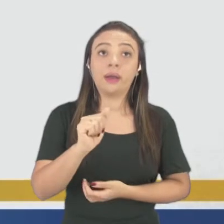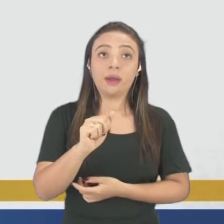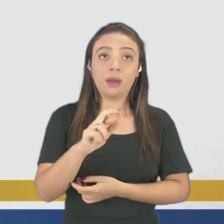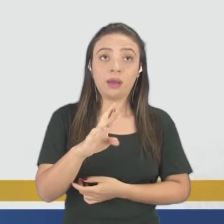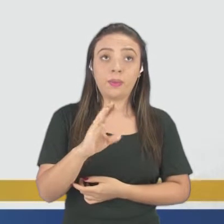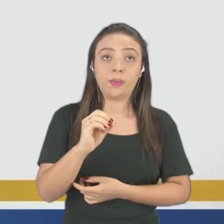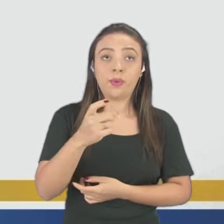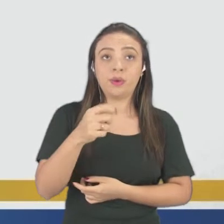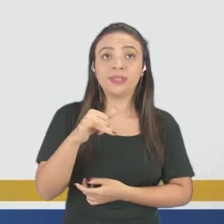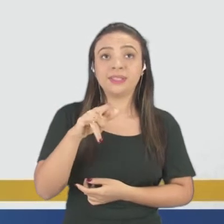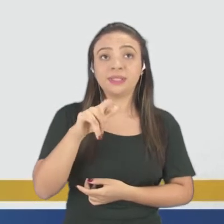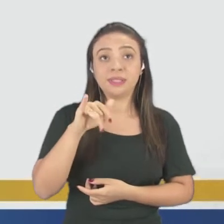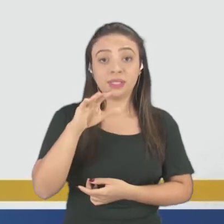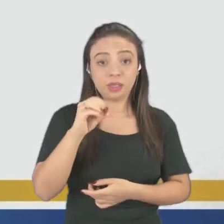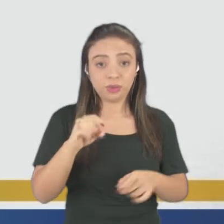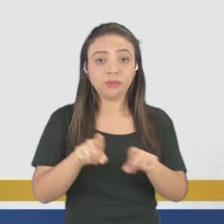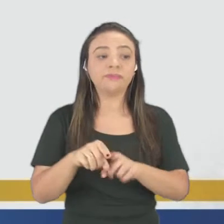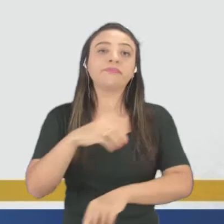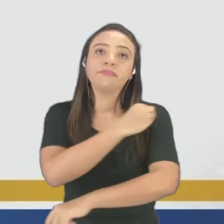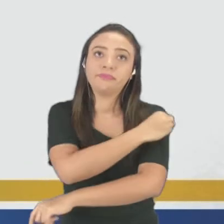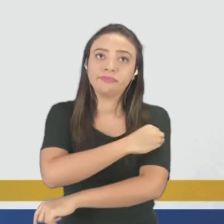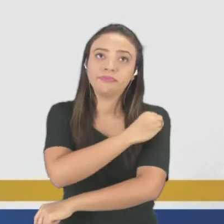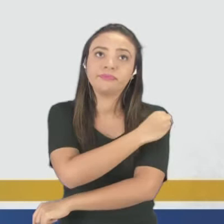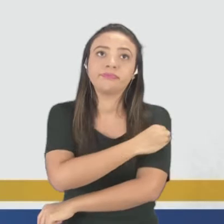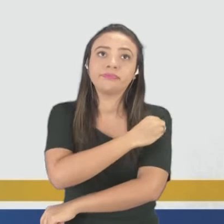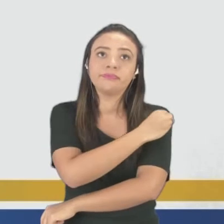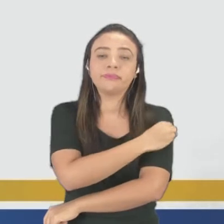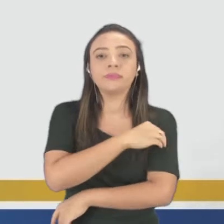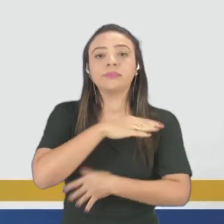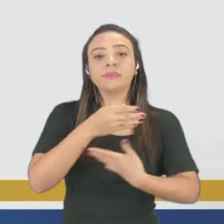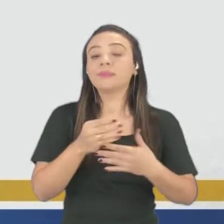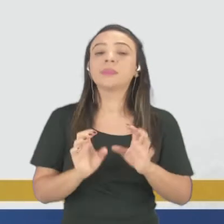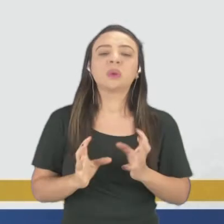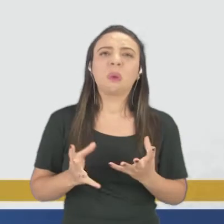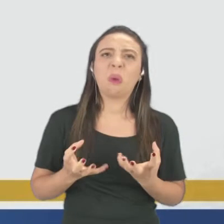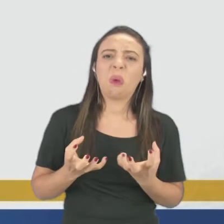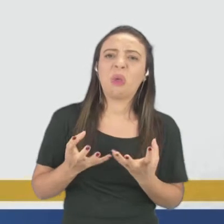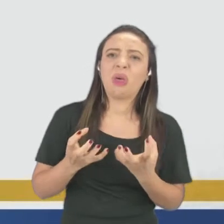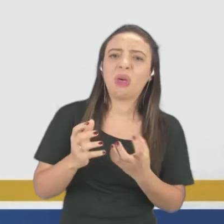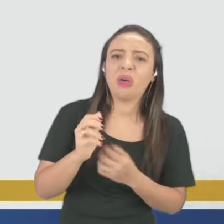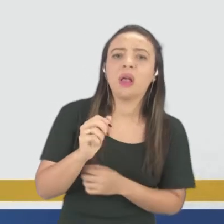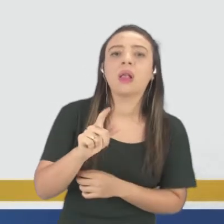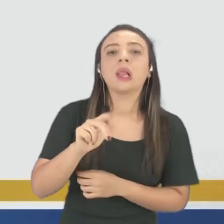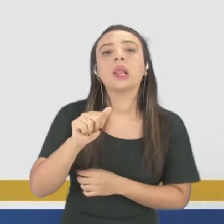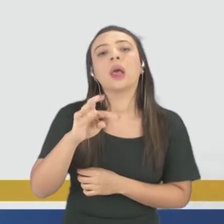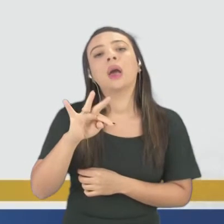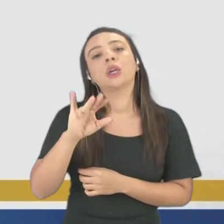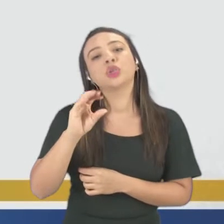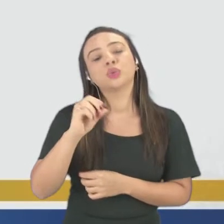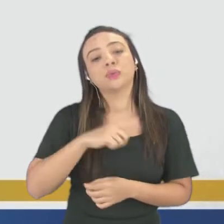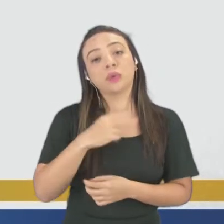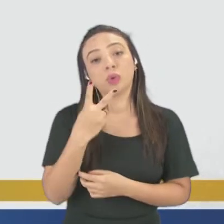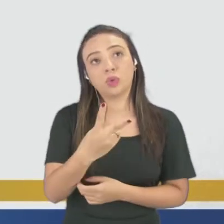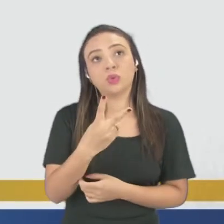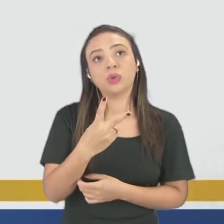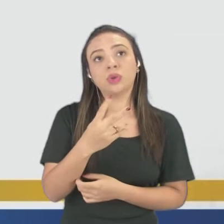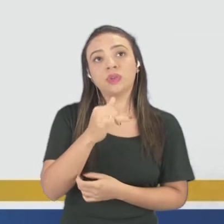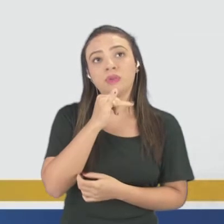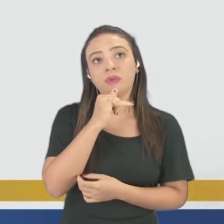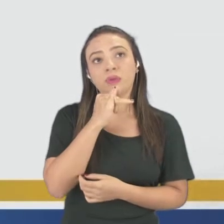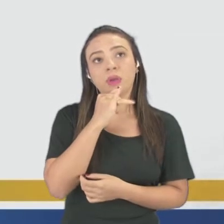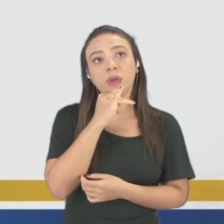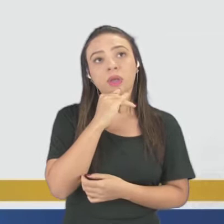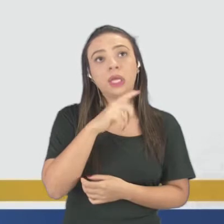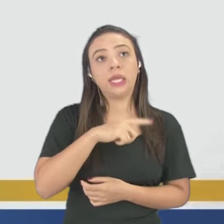carboxílico e o álcool então o ácido lático eu tenho duas funções orgânicas Quais são as o